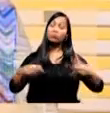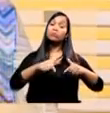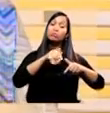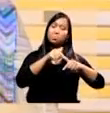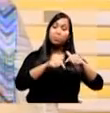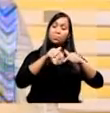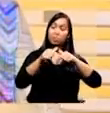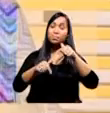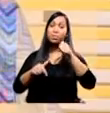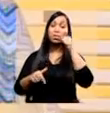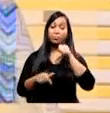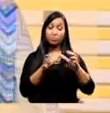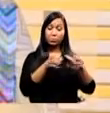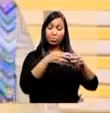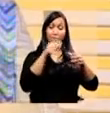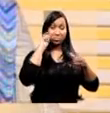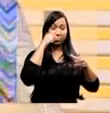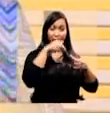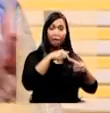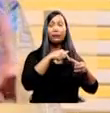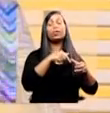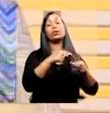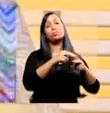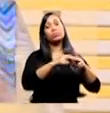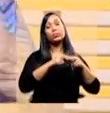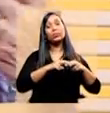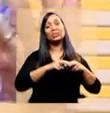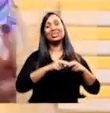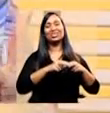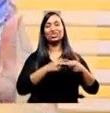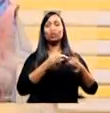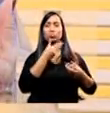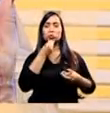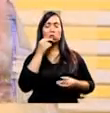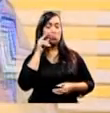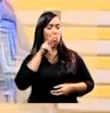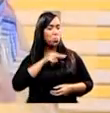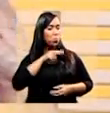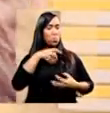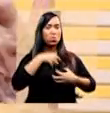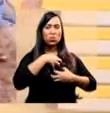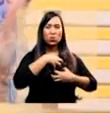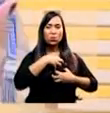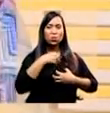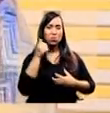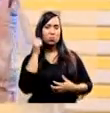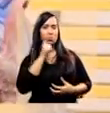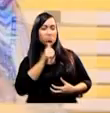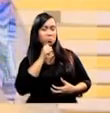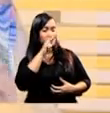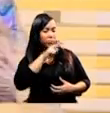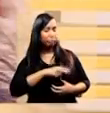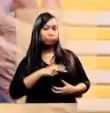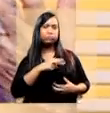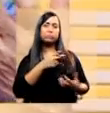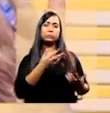ser muito trabalhado. A mulher negra, até pela erotização que deram esse